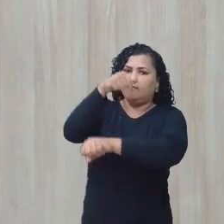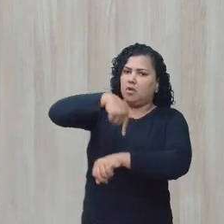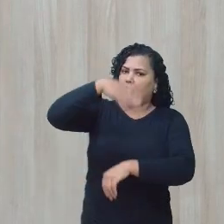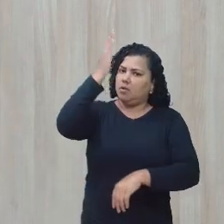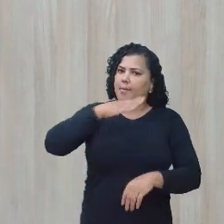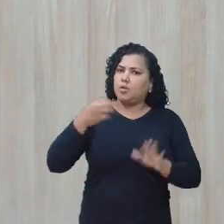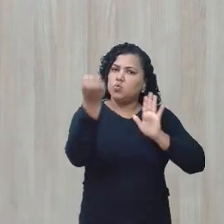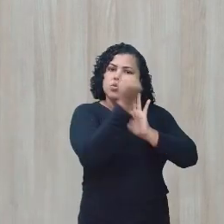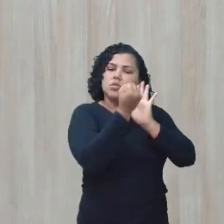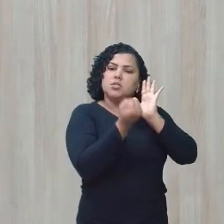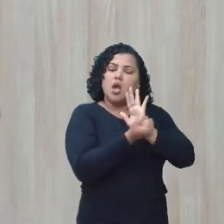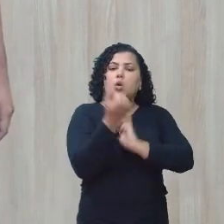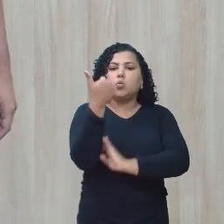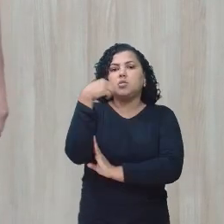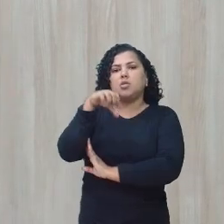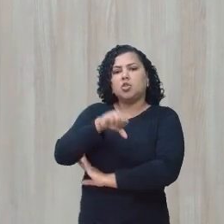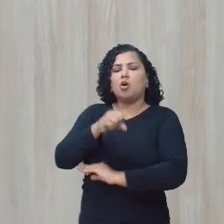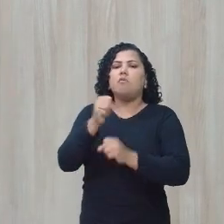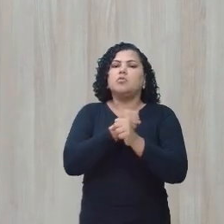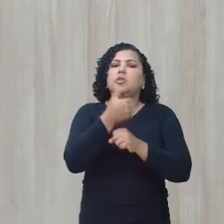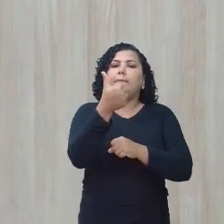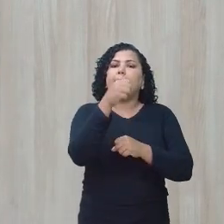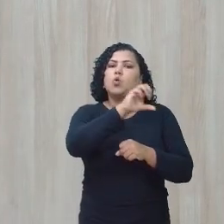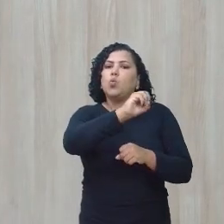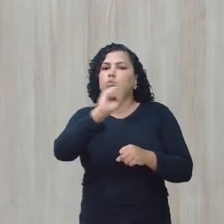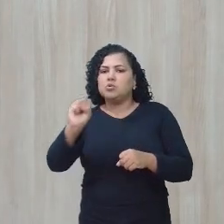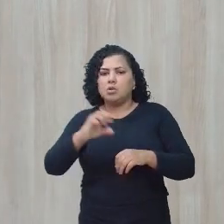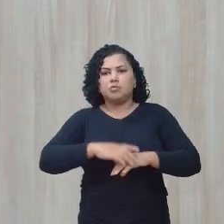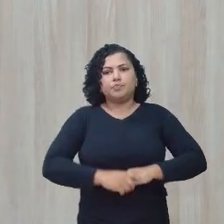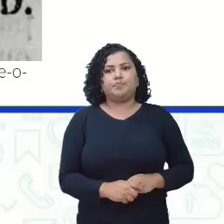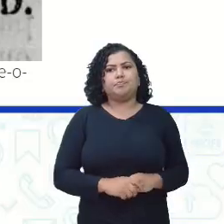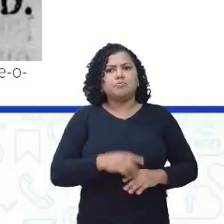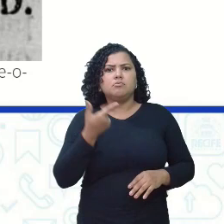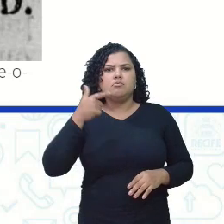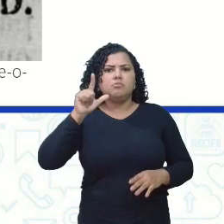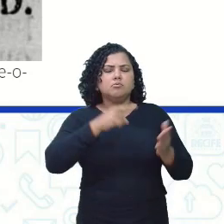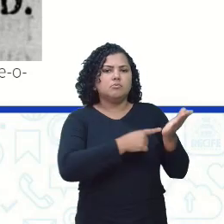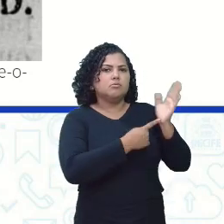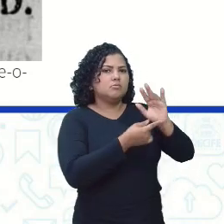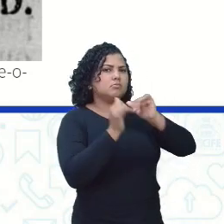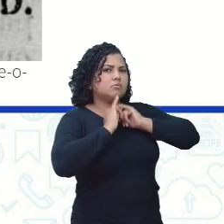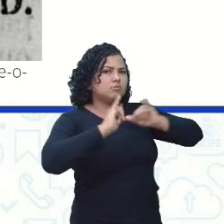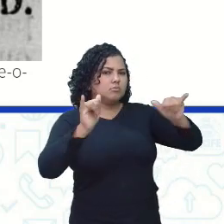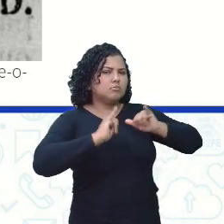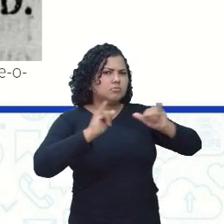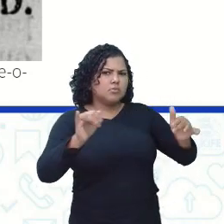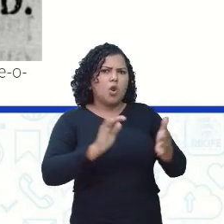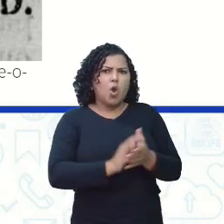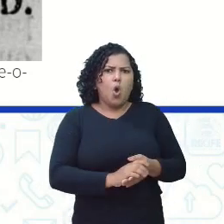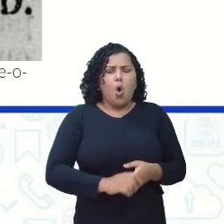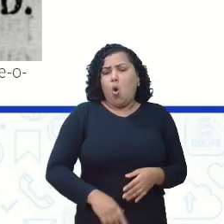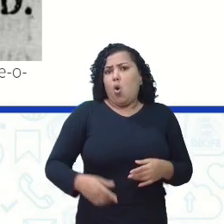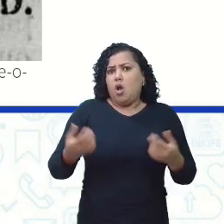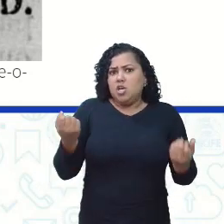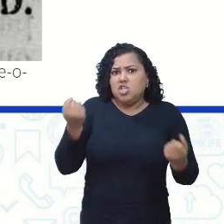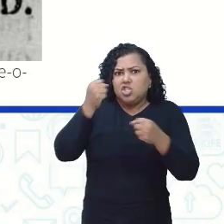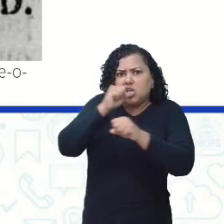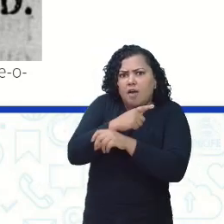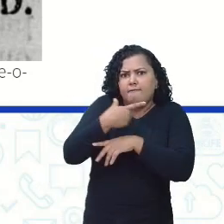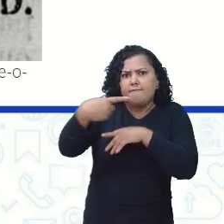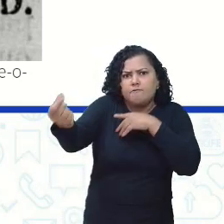nos anos 1800. Tem mais um aqui, escravos fugidos. Sebastião do